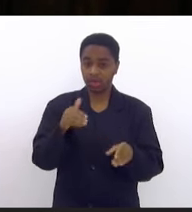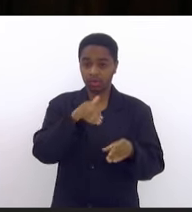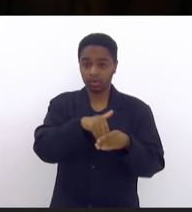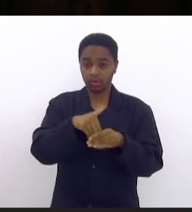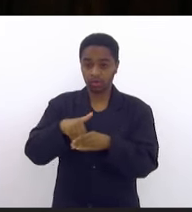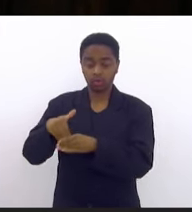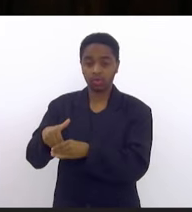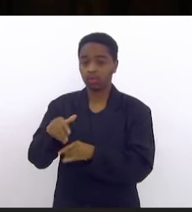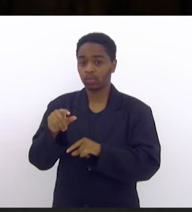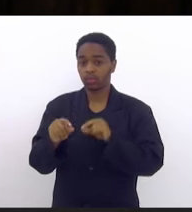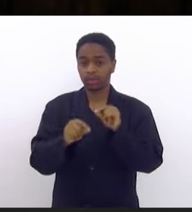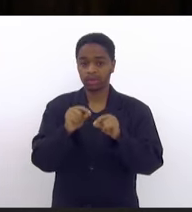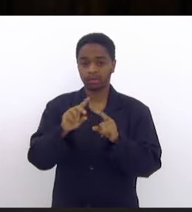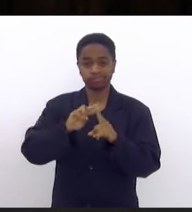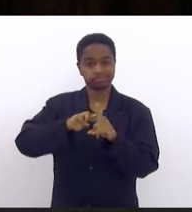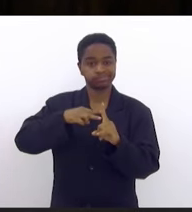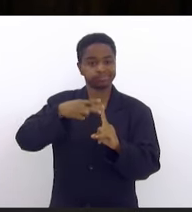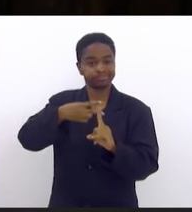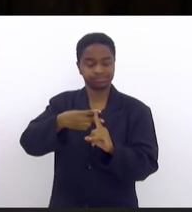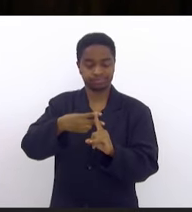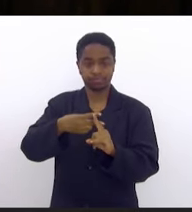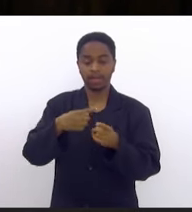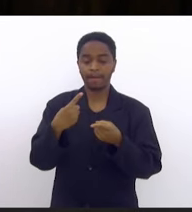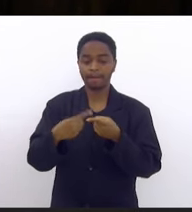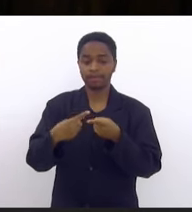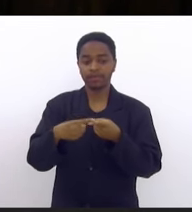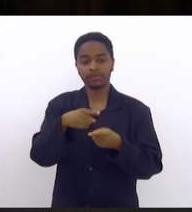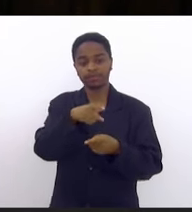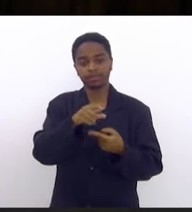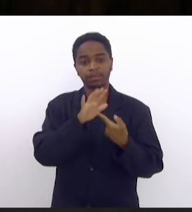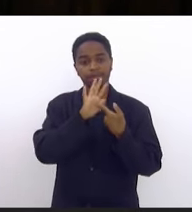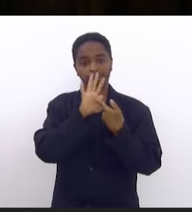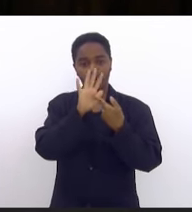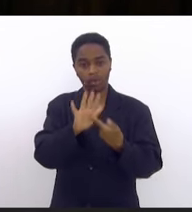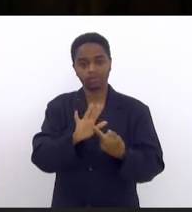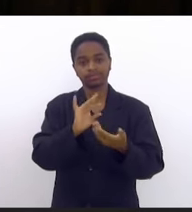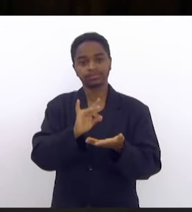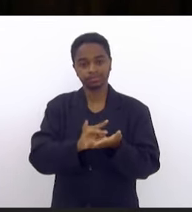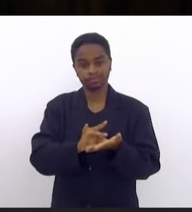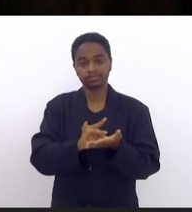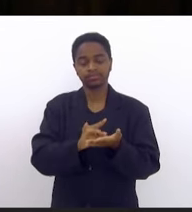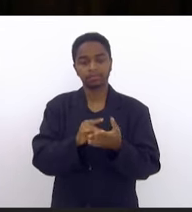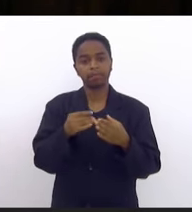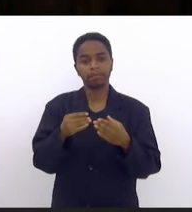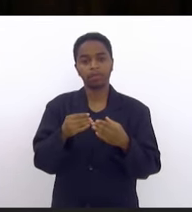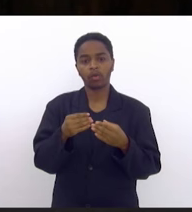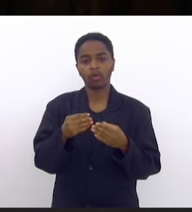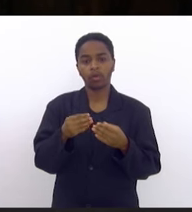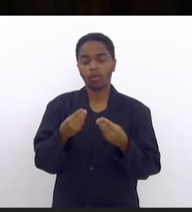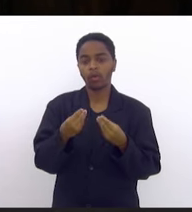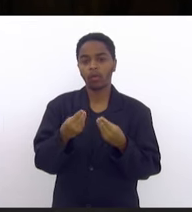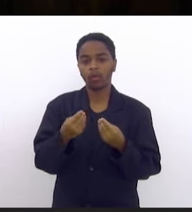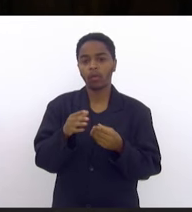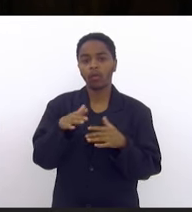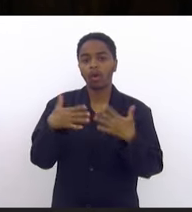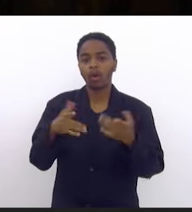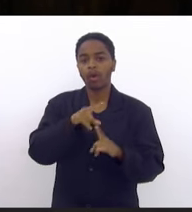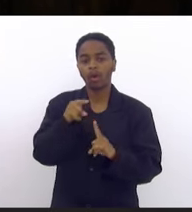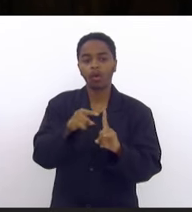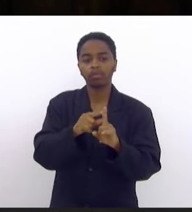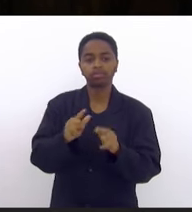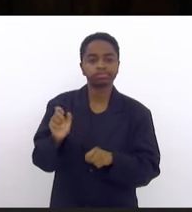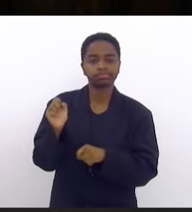votação seria dobrada, porque o senhor tem demonstrado para que veio. O senhor tem demonstrado compromisso